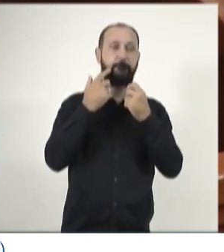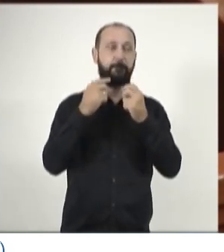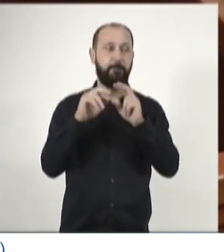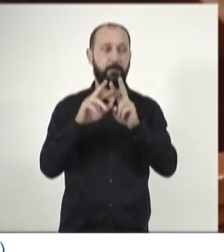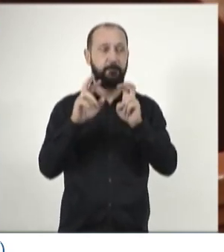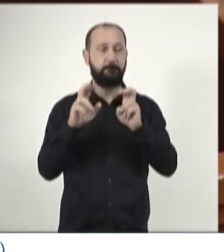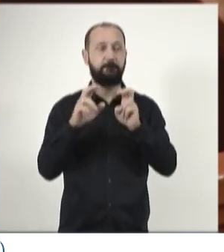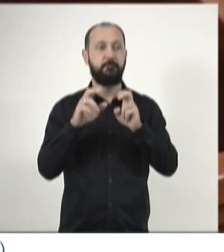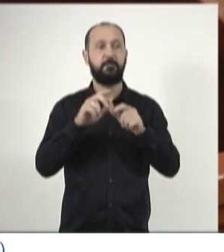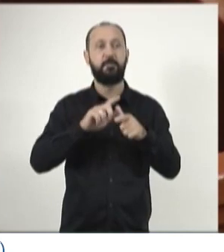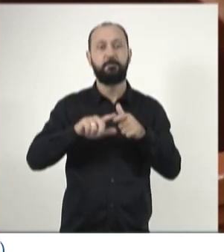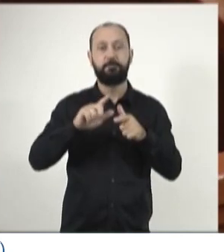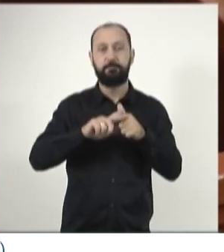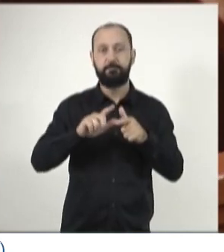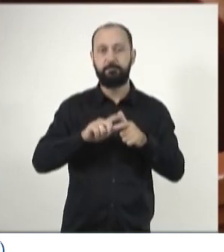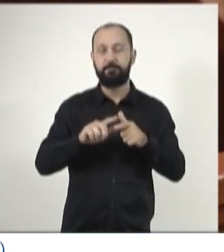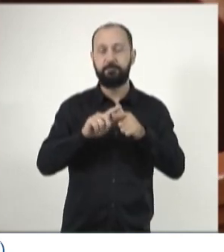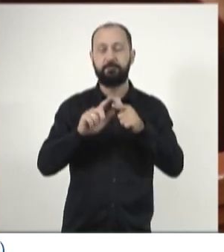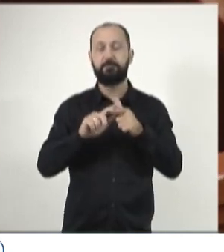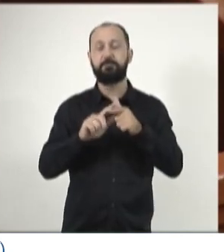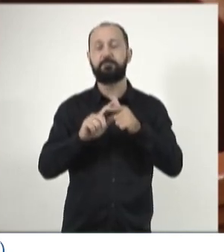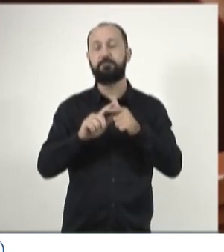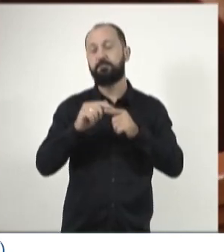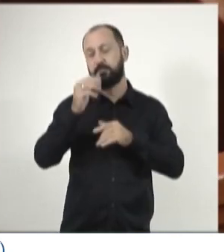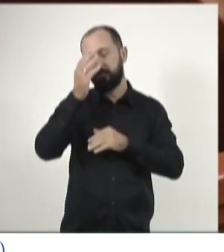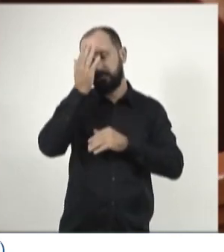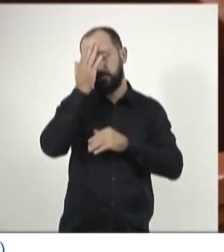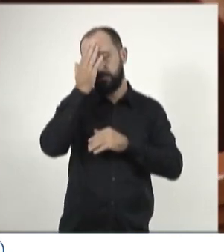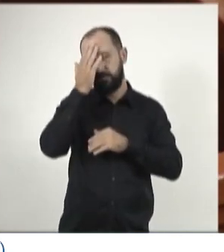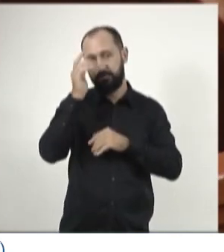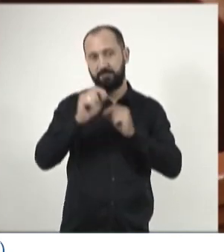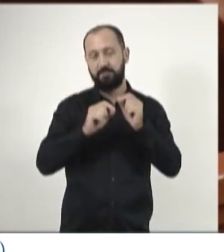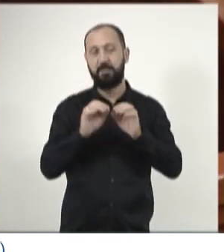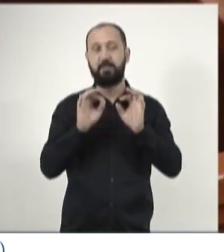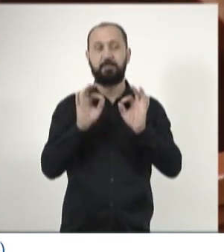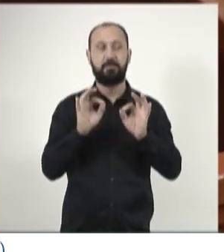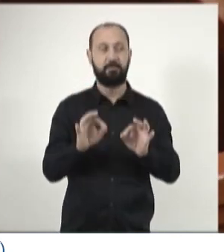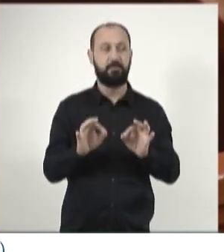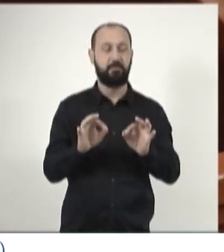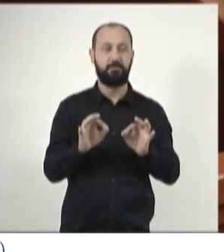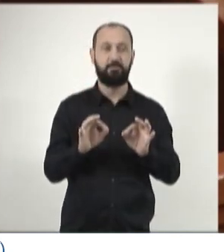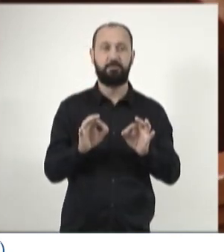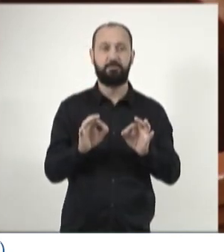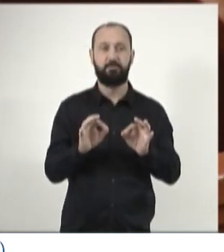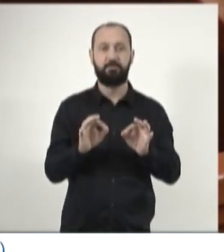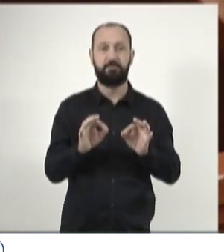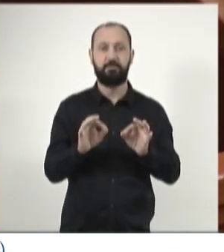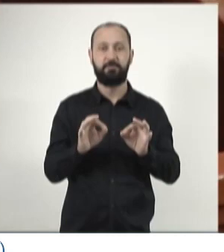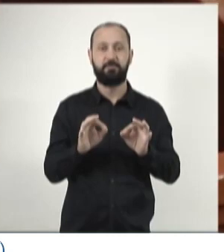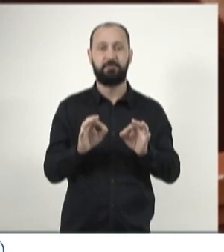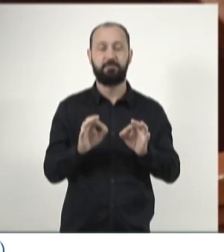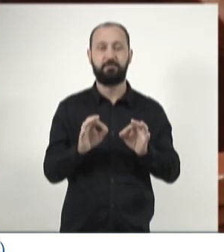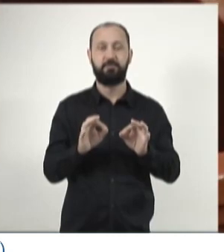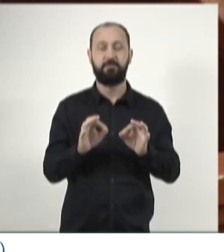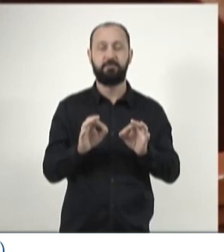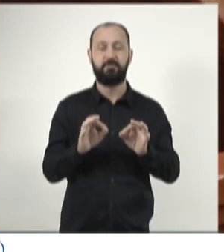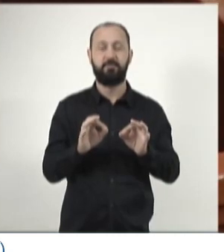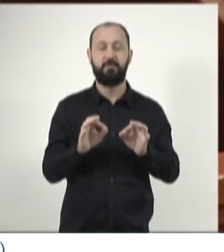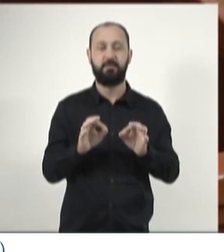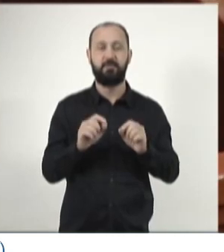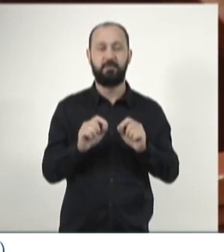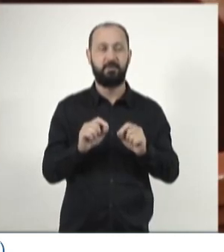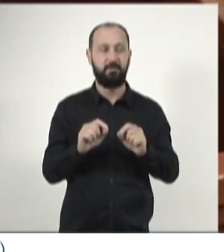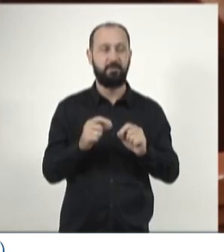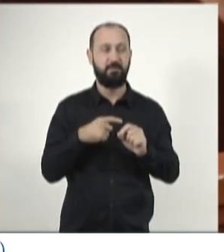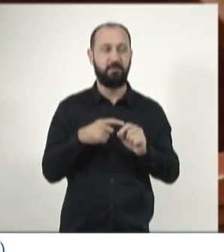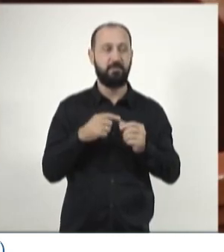questões complicadas, eu sei que vai dar tudo certo e que